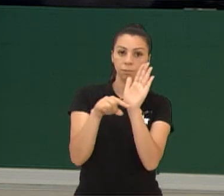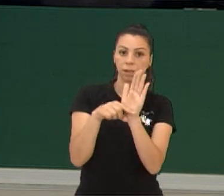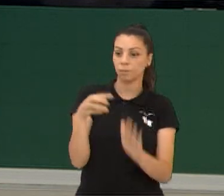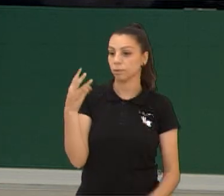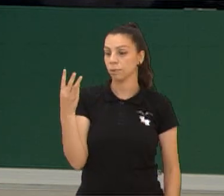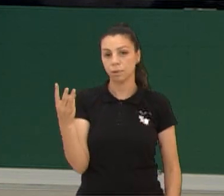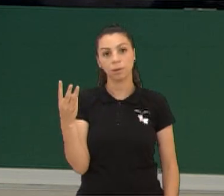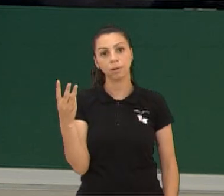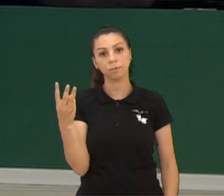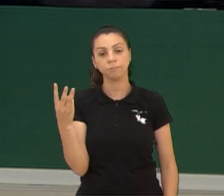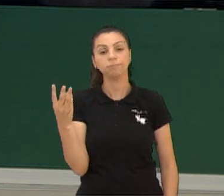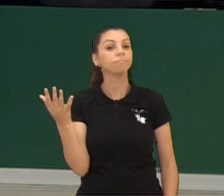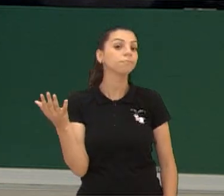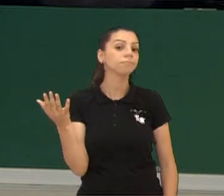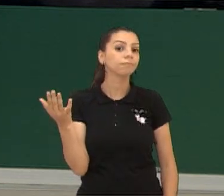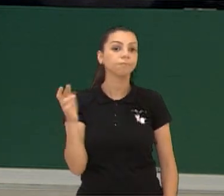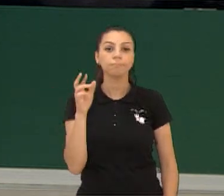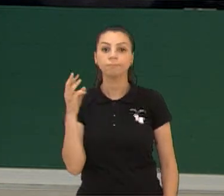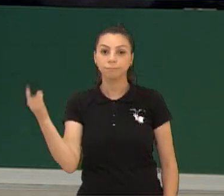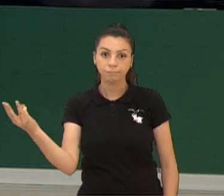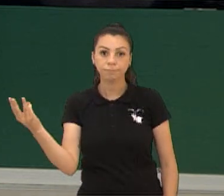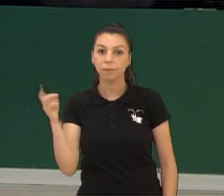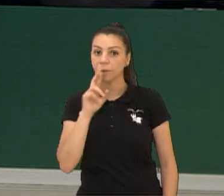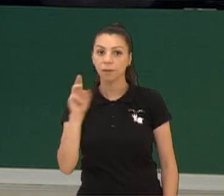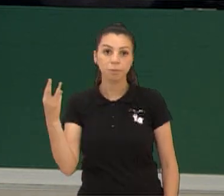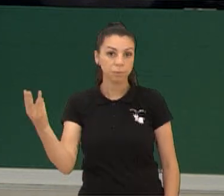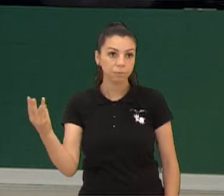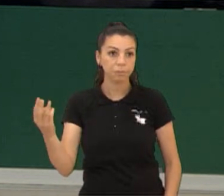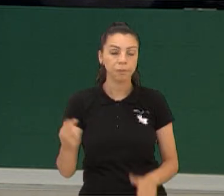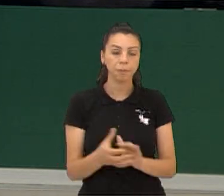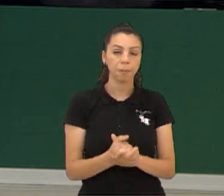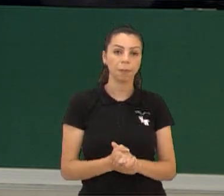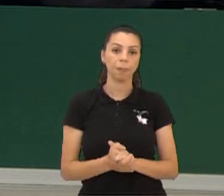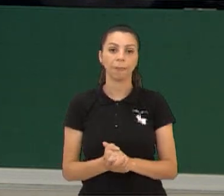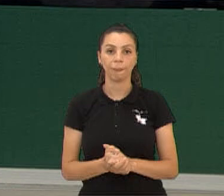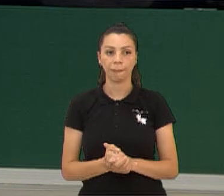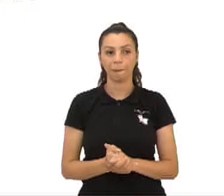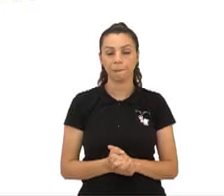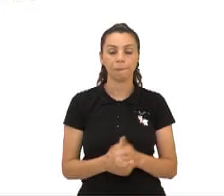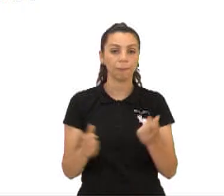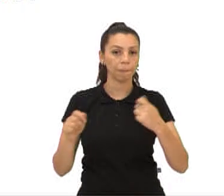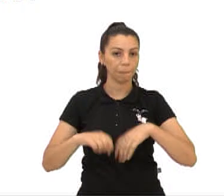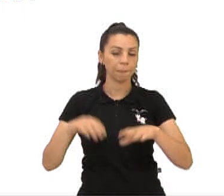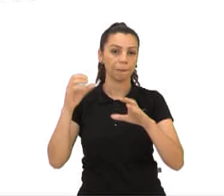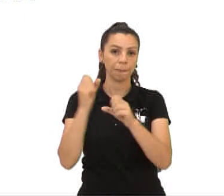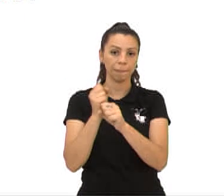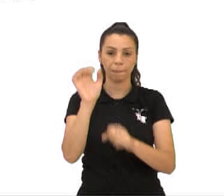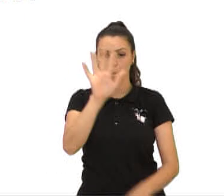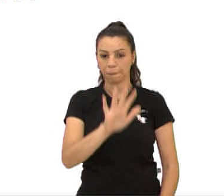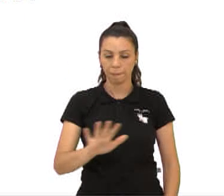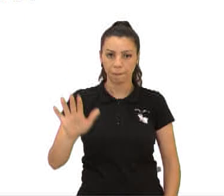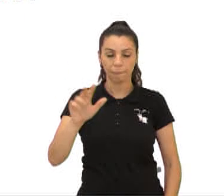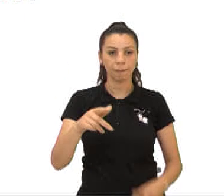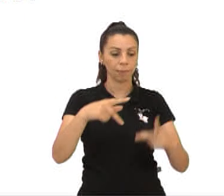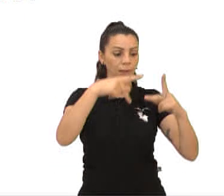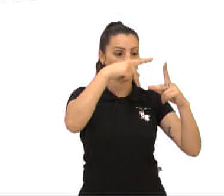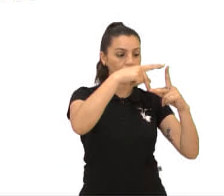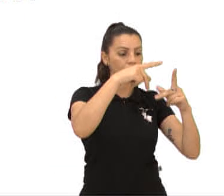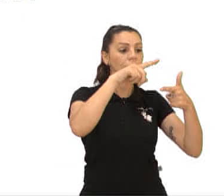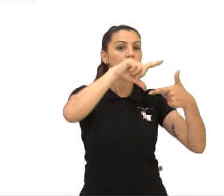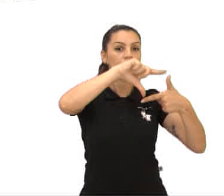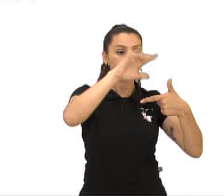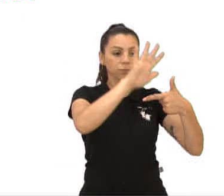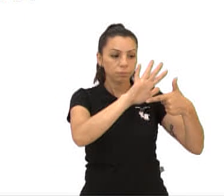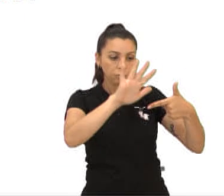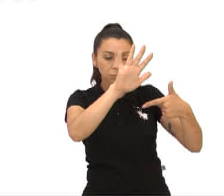quê? 6 menos 3, 3. Vamos ver como é que a prof resolveu? Basta calcular a área de cada figura geométrica.